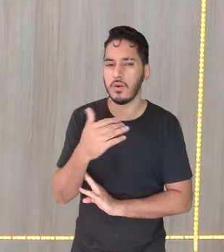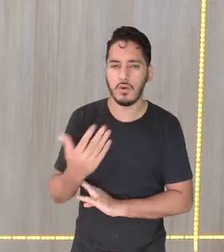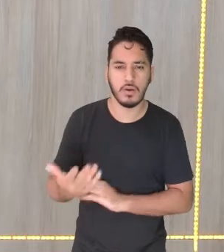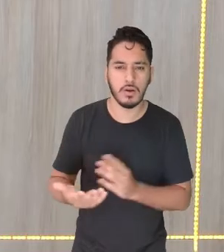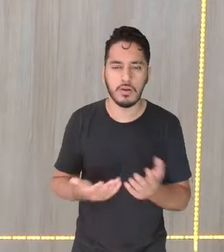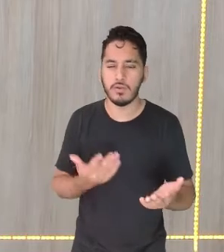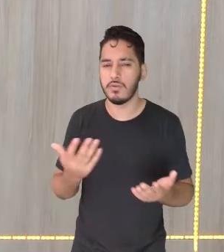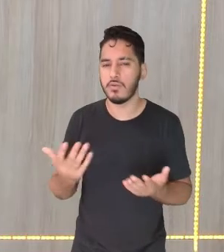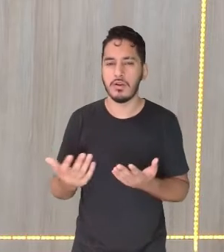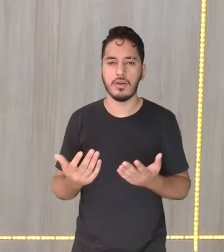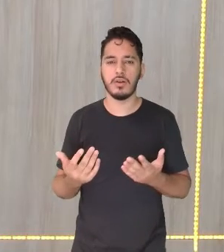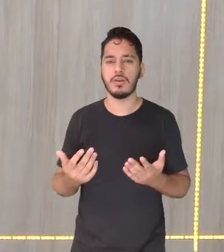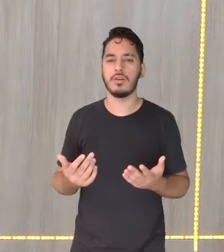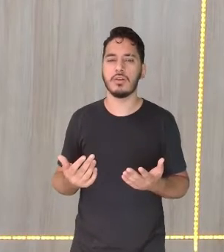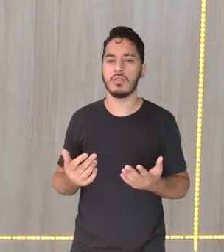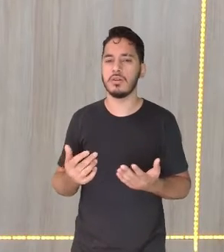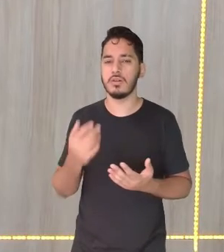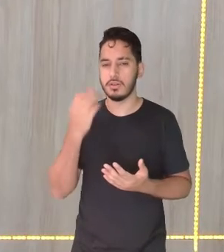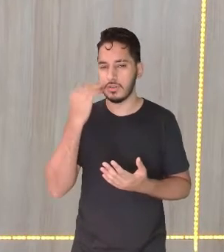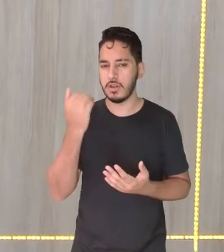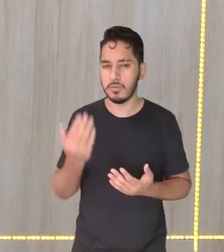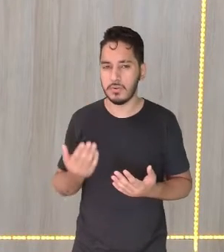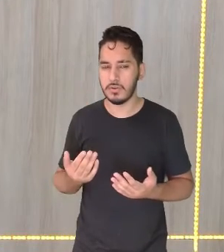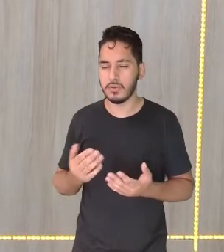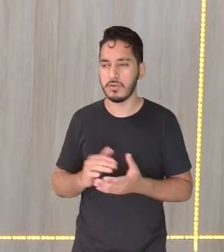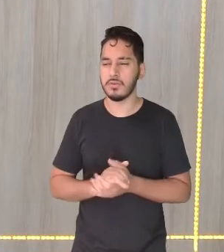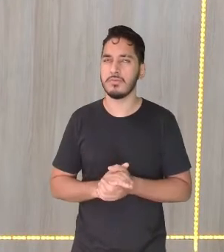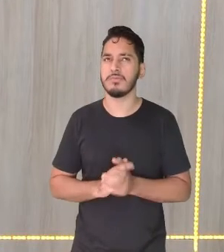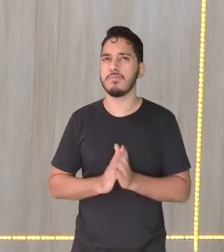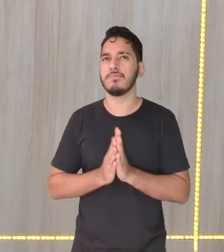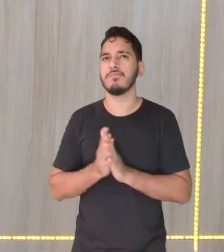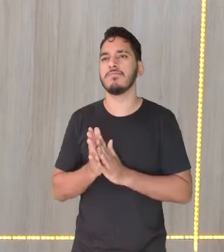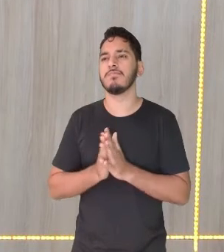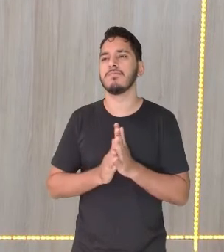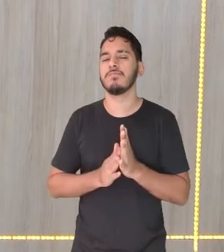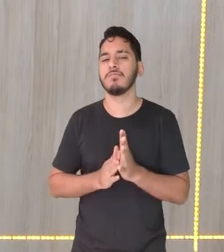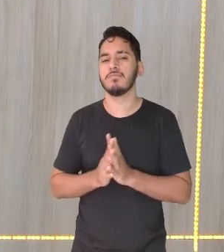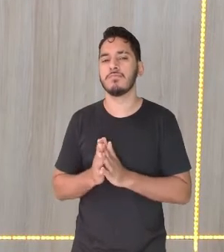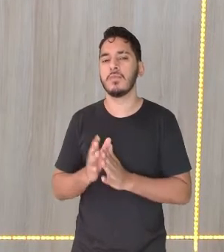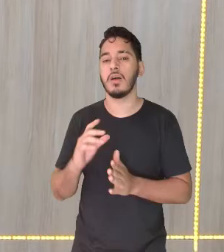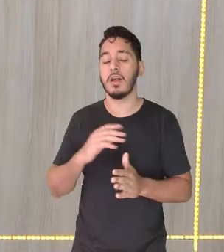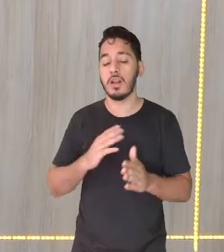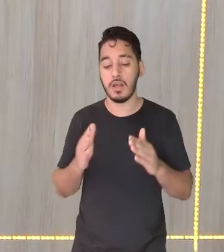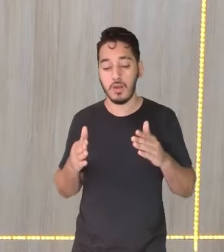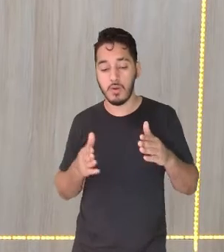a partir do rio Solimões? Vai se encontrar lá com o Rio Negro.